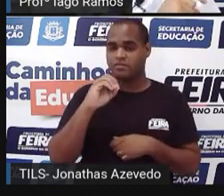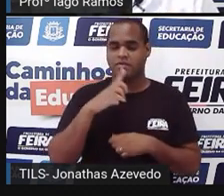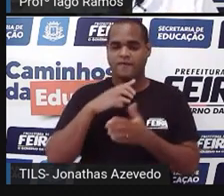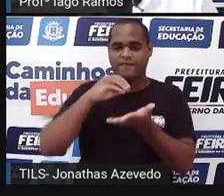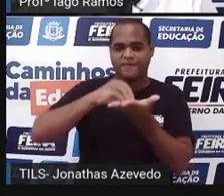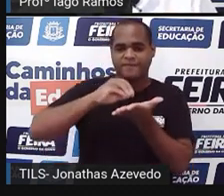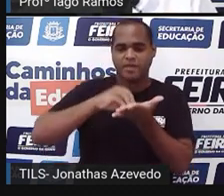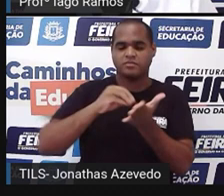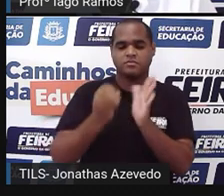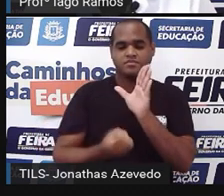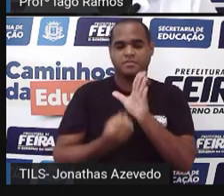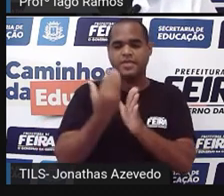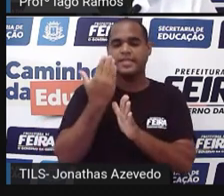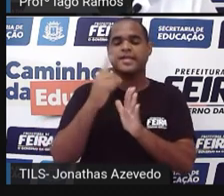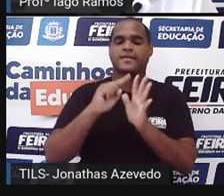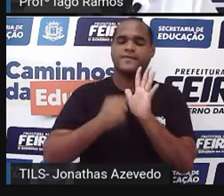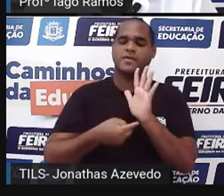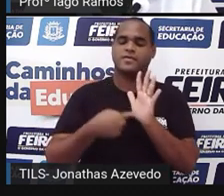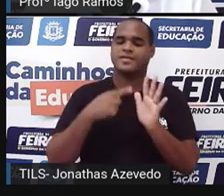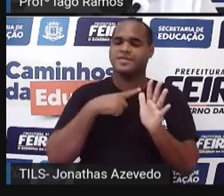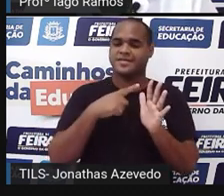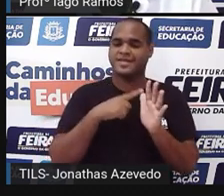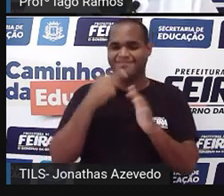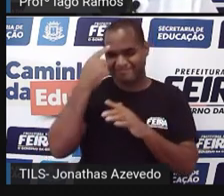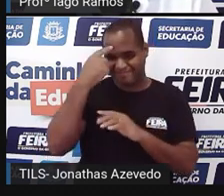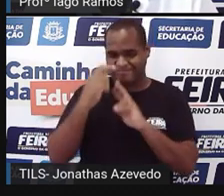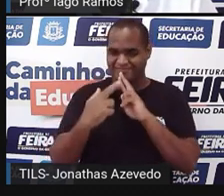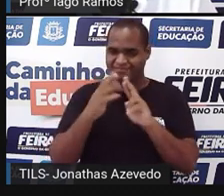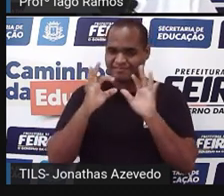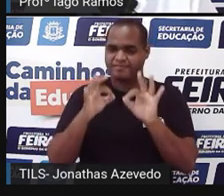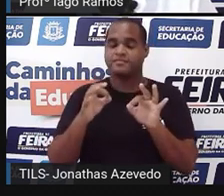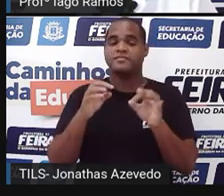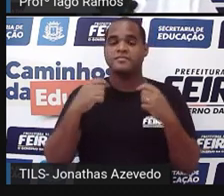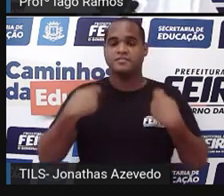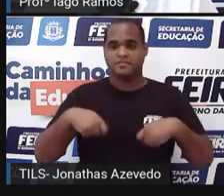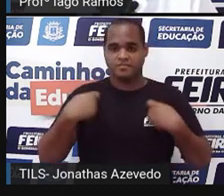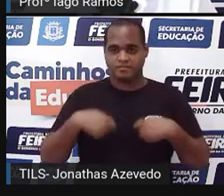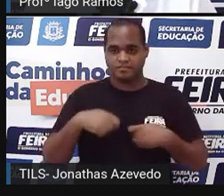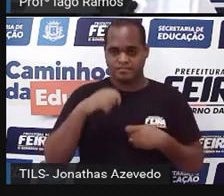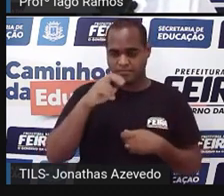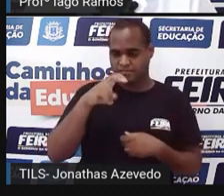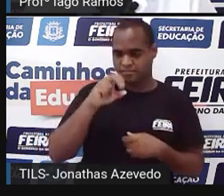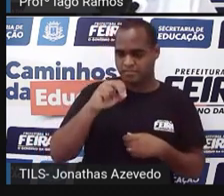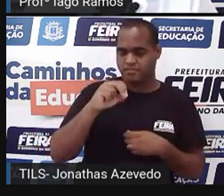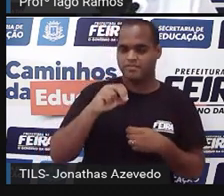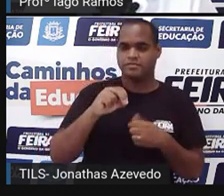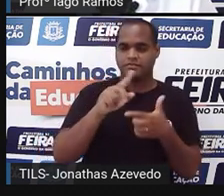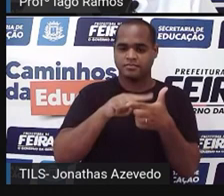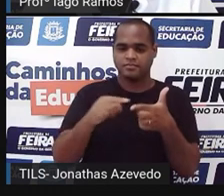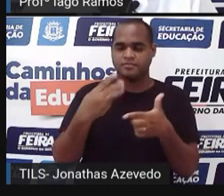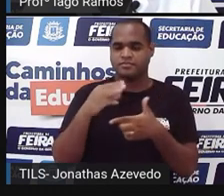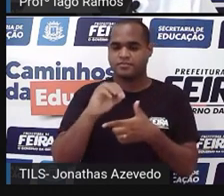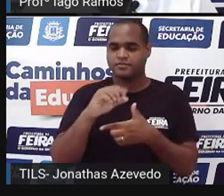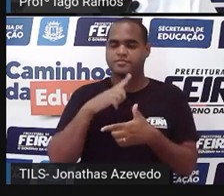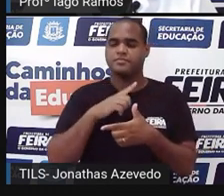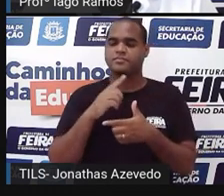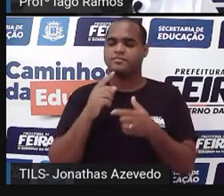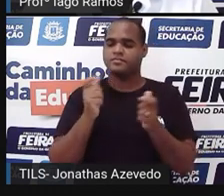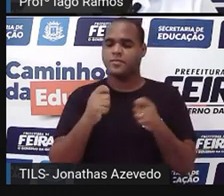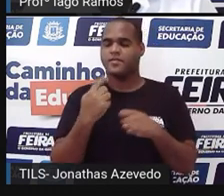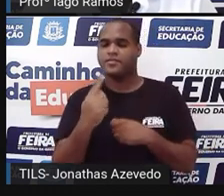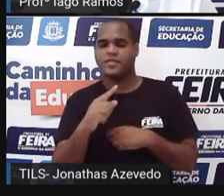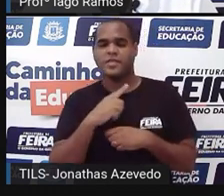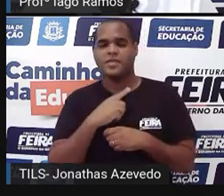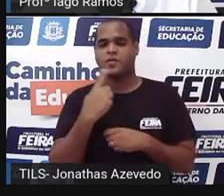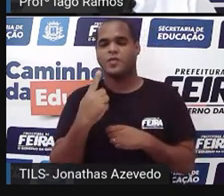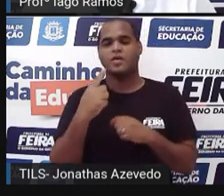aparece uma vírgula no resultado no quociente então eu tenho que fazer 50 / 30 aqui dá um uma vezes